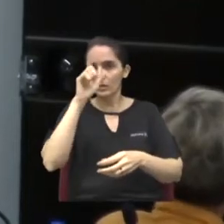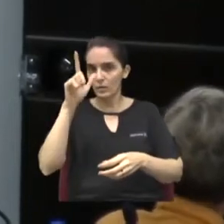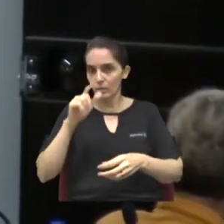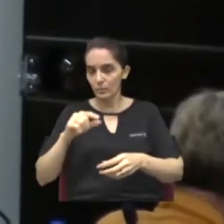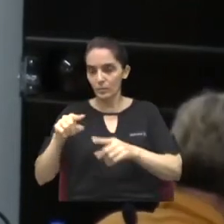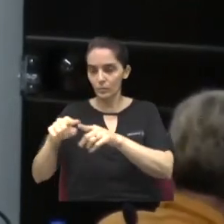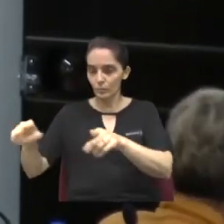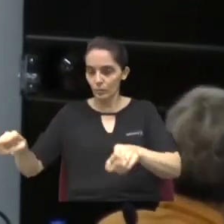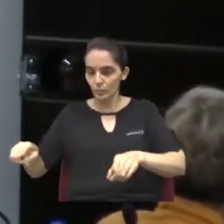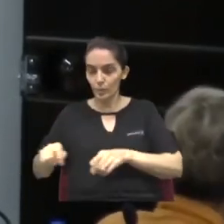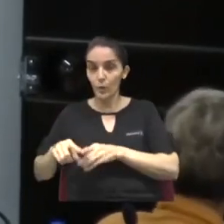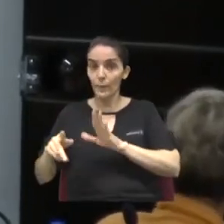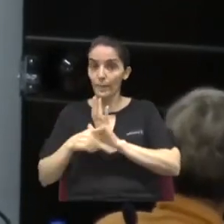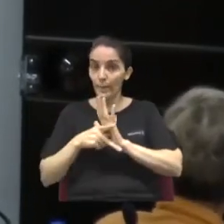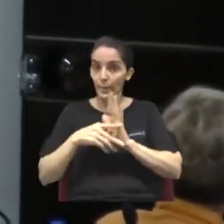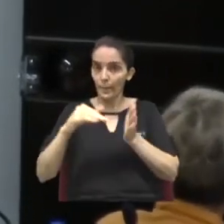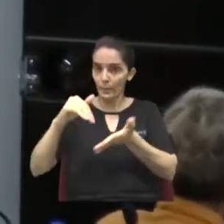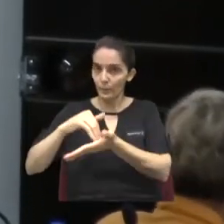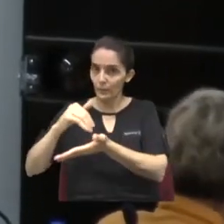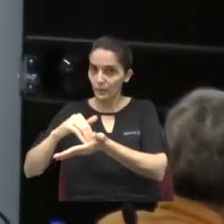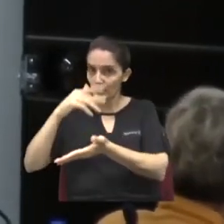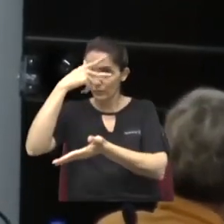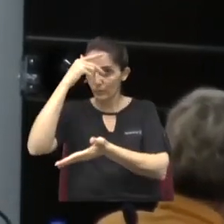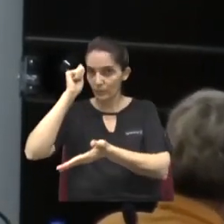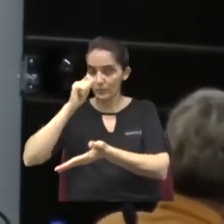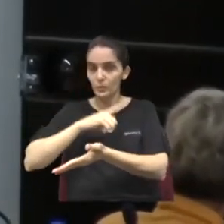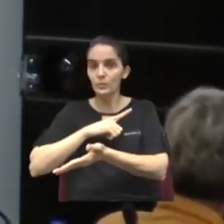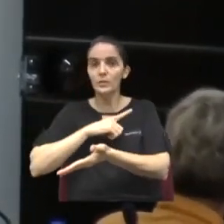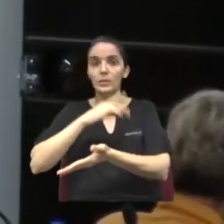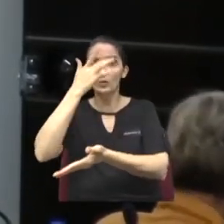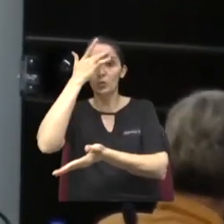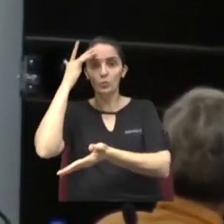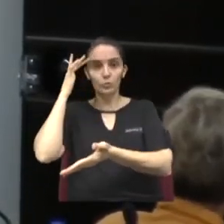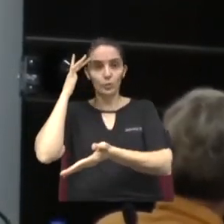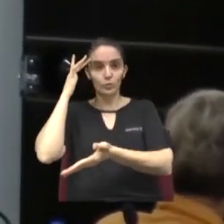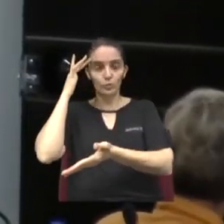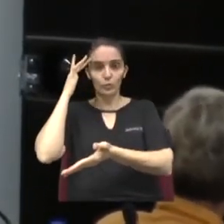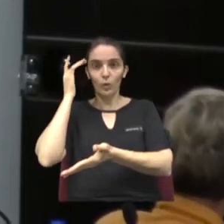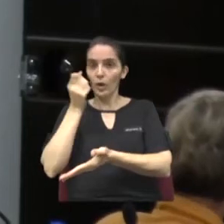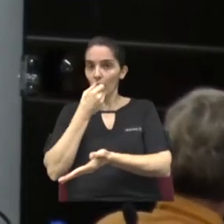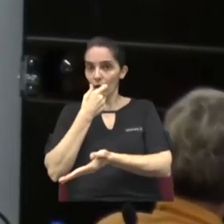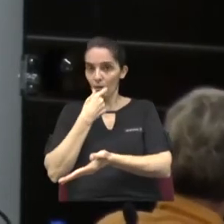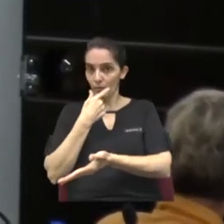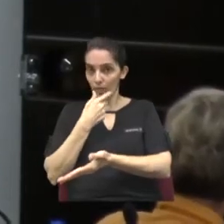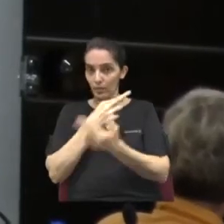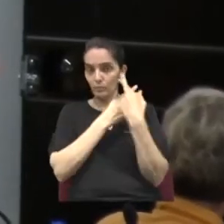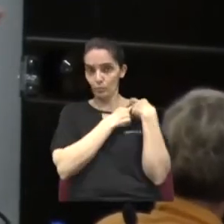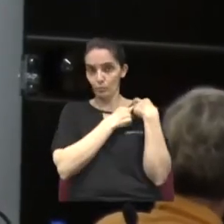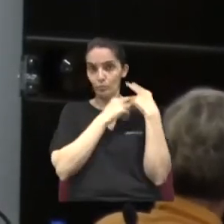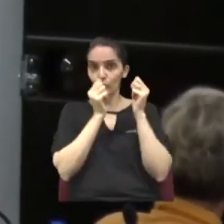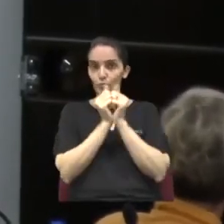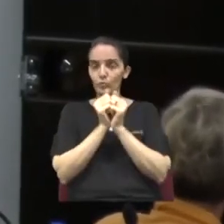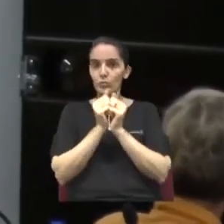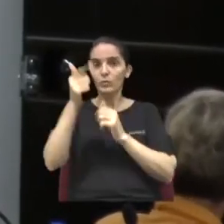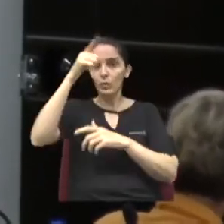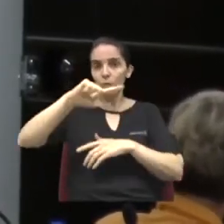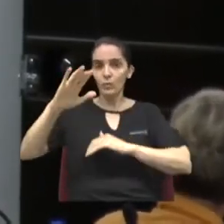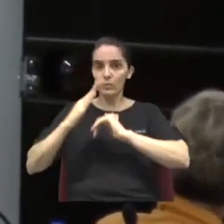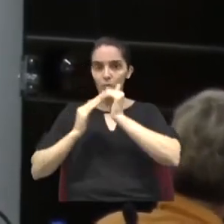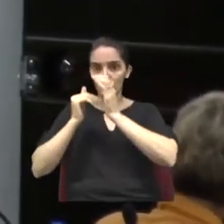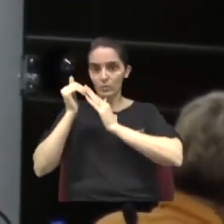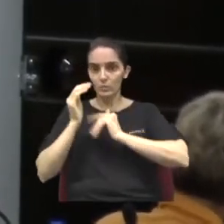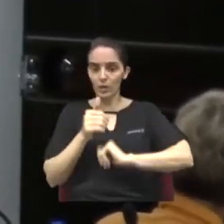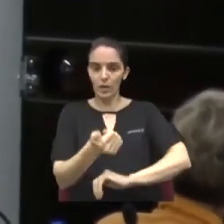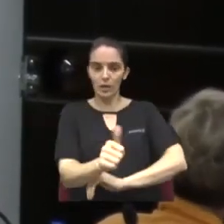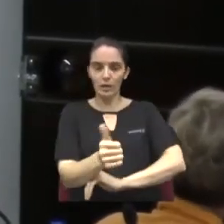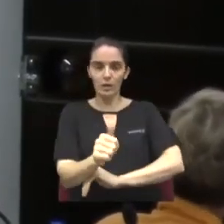para o secretário para que a prefeitura pudesse colocar um farmacêutico ali dentro, junto com outro profissional, para que